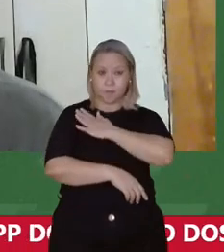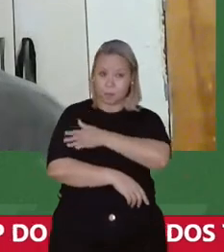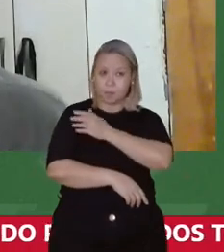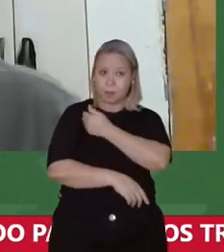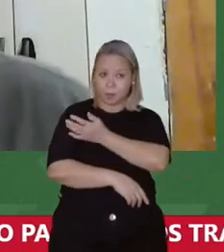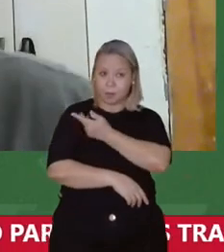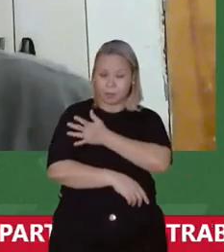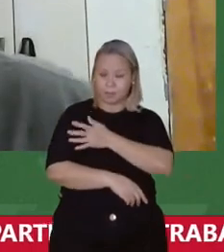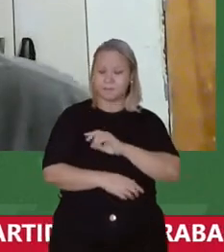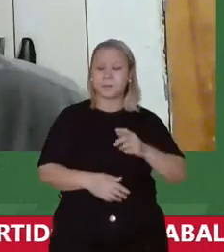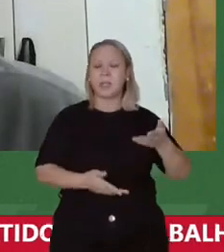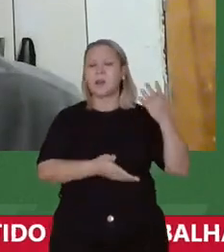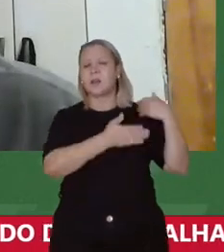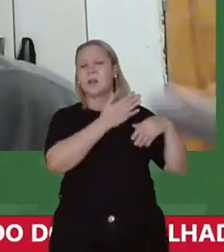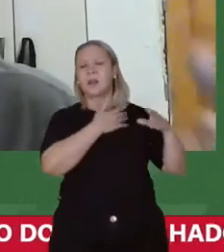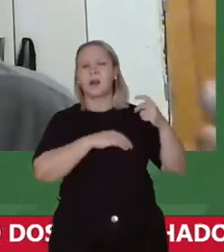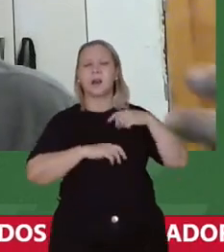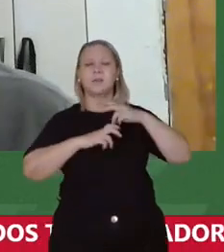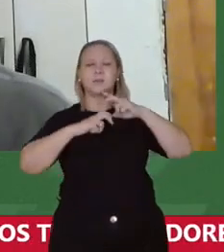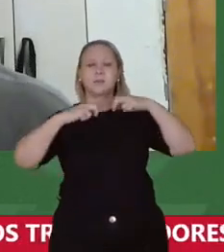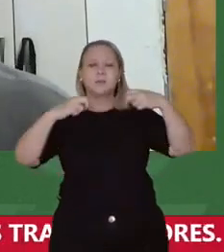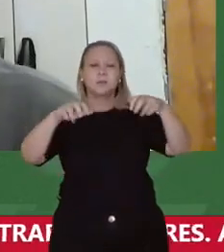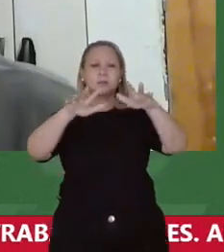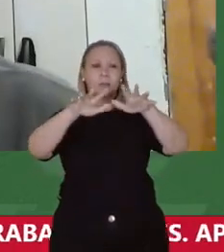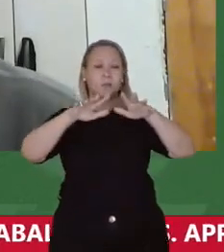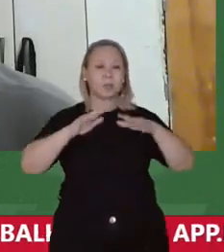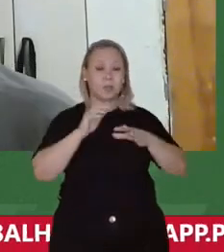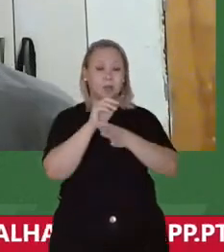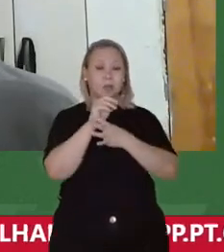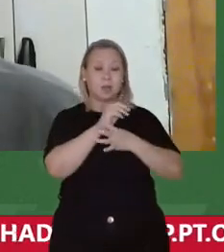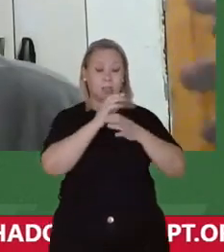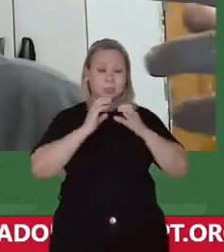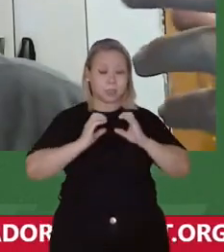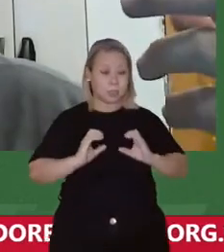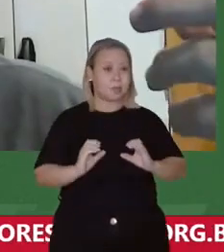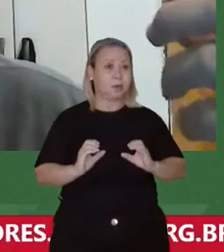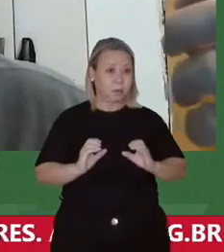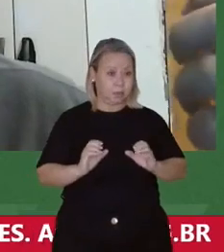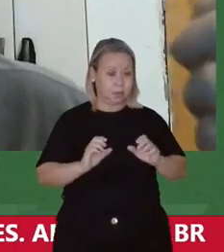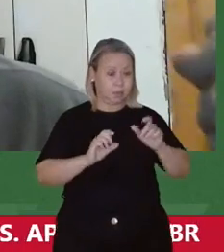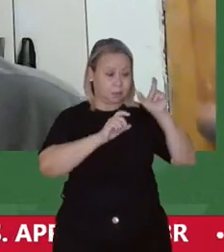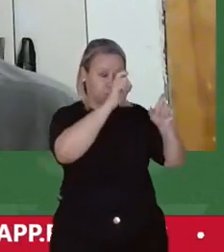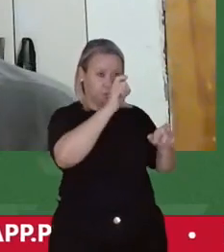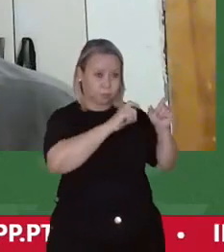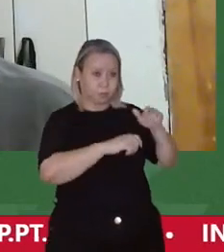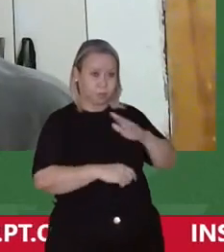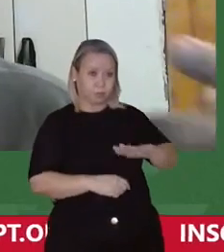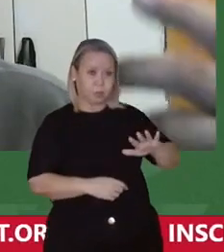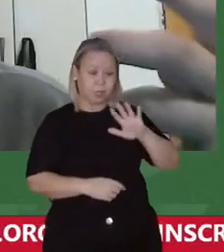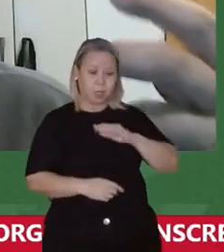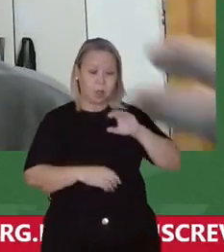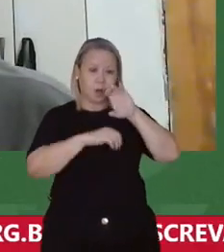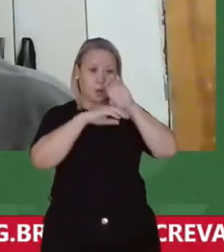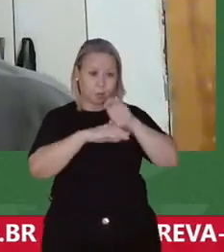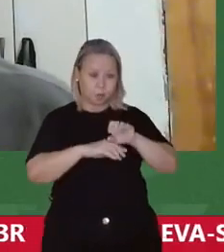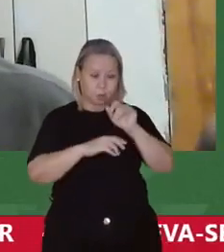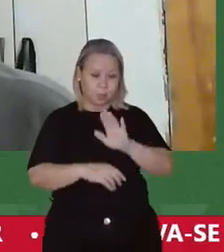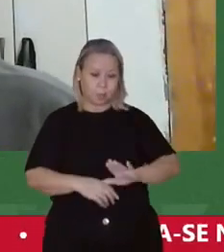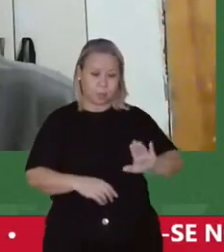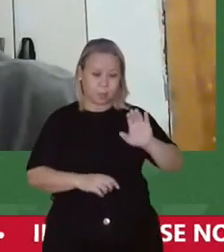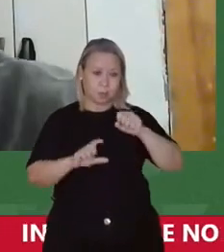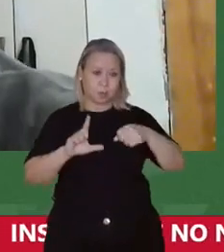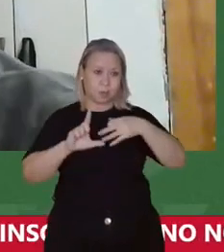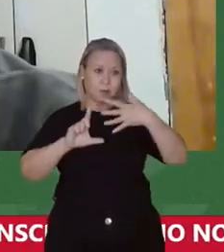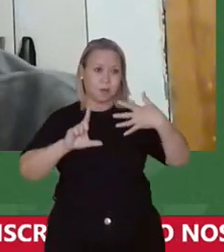processo de conferências, um processo que garantisse o tripé da cidadania, né? De conferências, de Conselho Nacional LGBT e